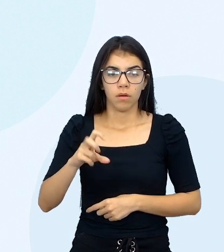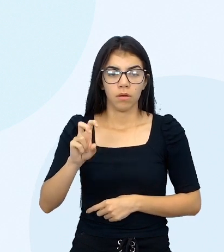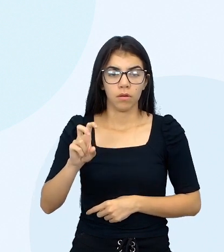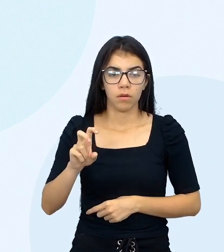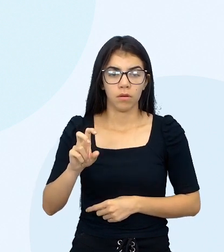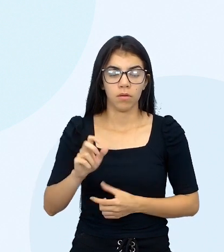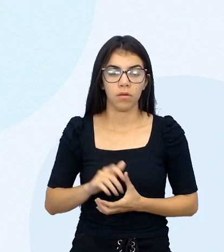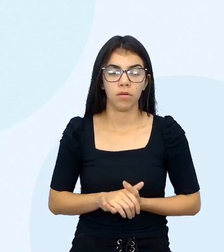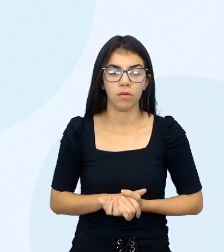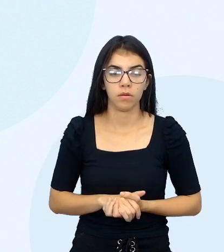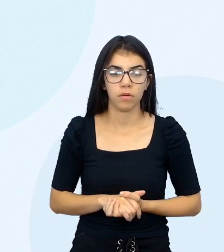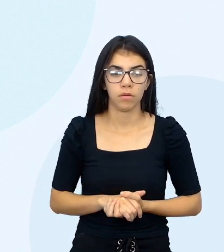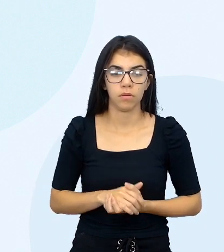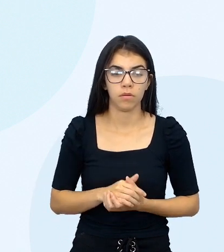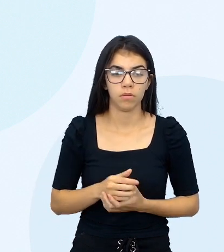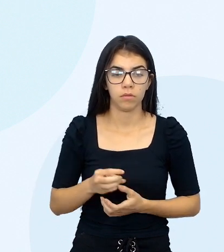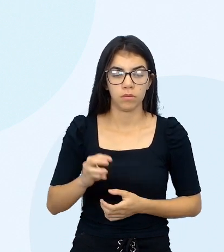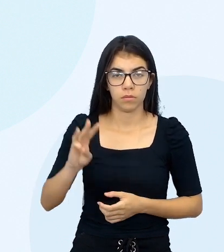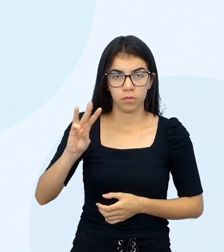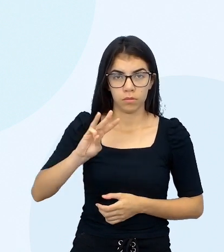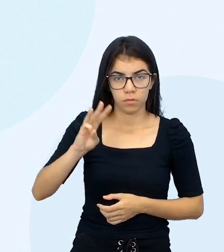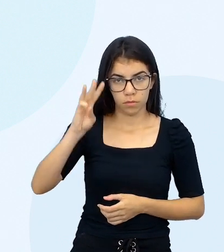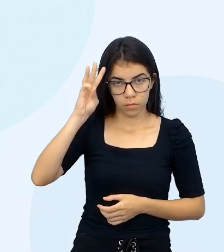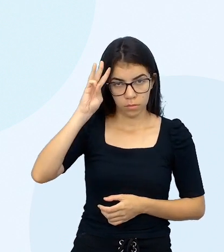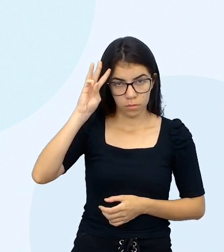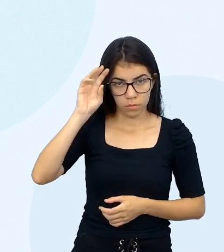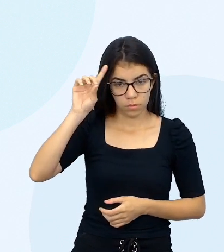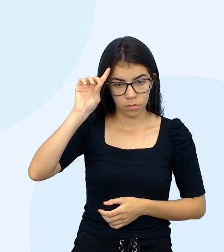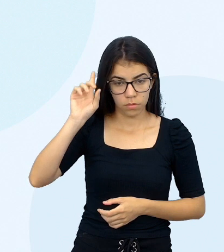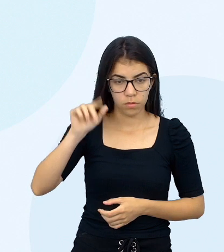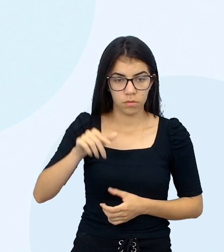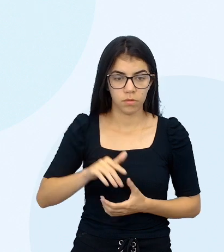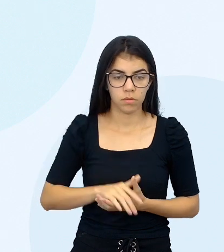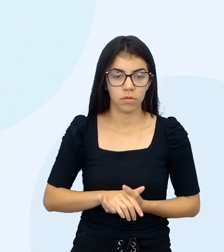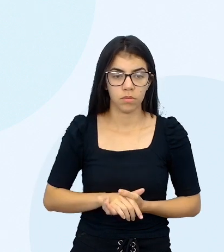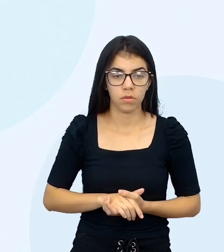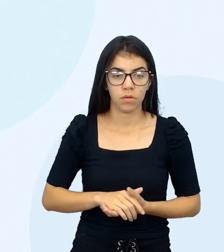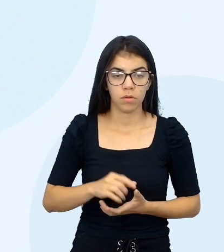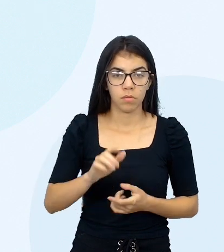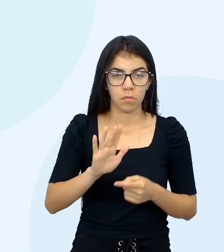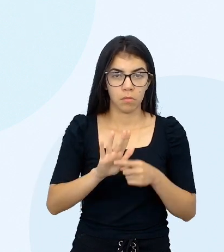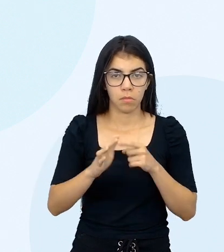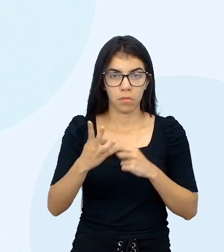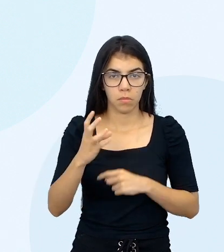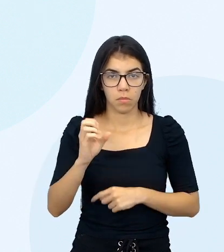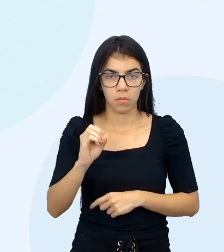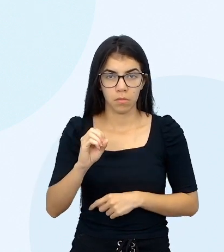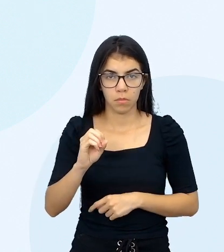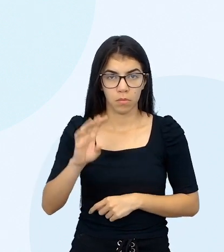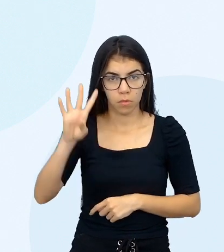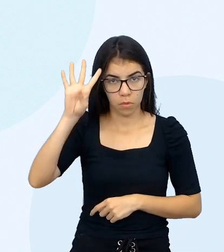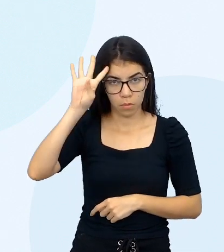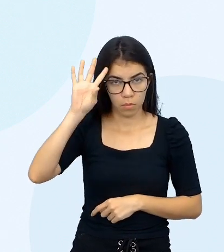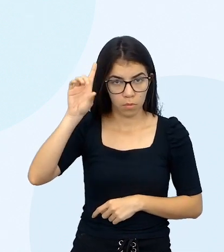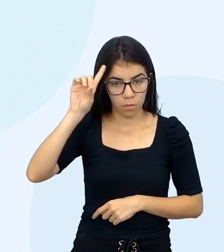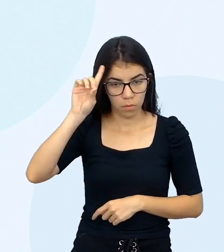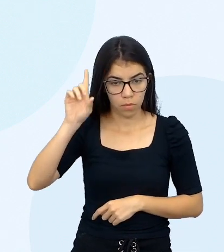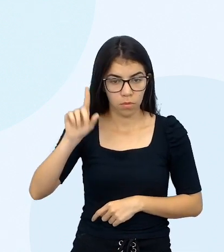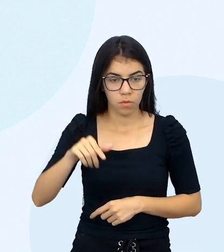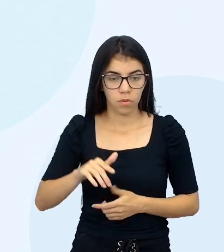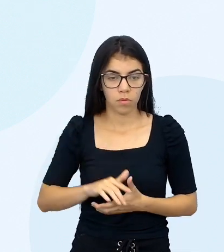menos 39,5. Terceiro dia, no menos 40 de novo. Pares ordenados. Isso. O quarto dia, no menos